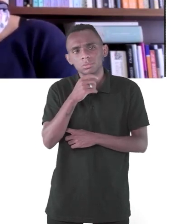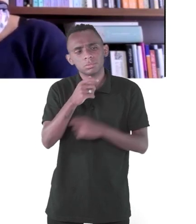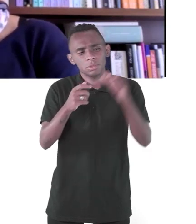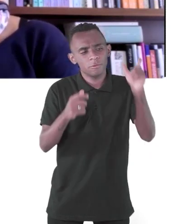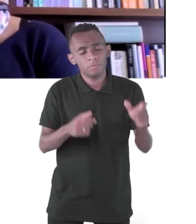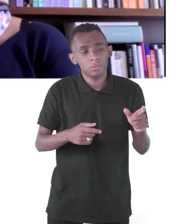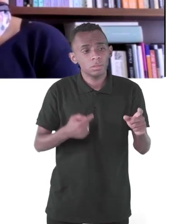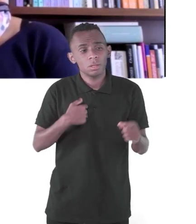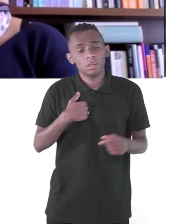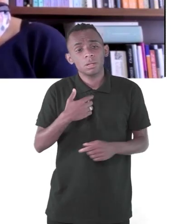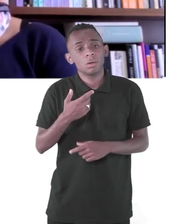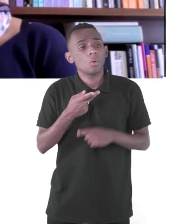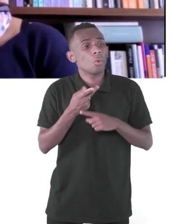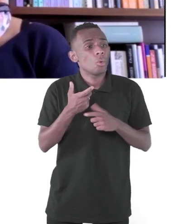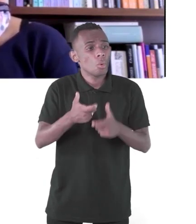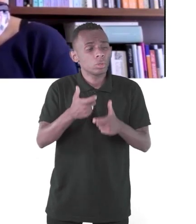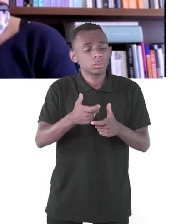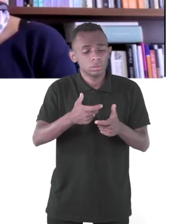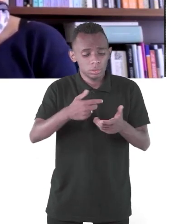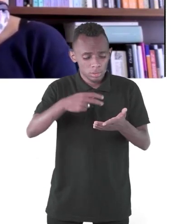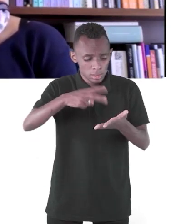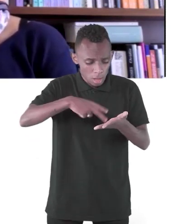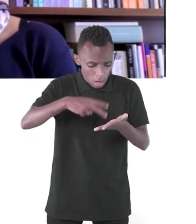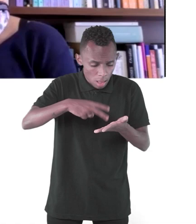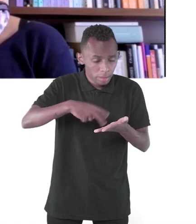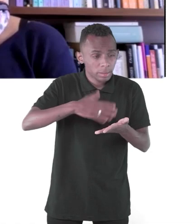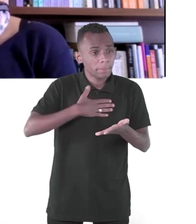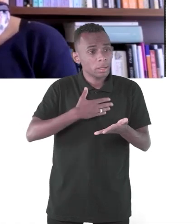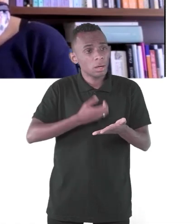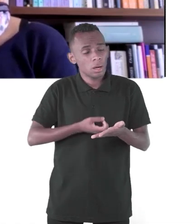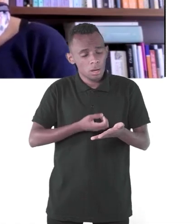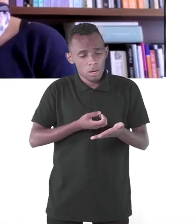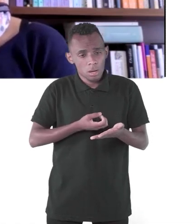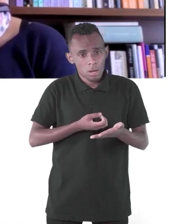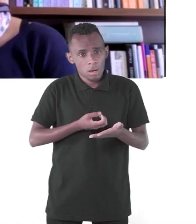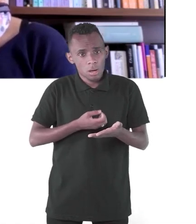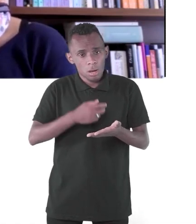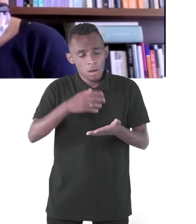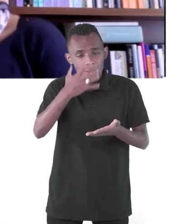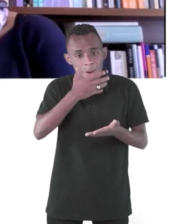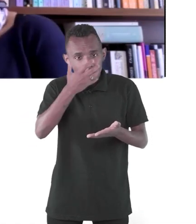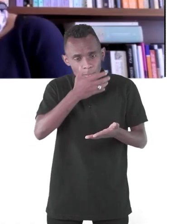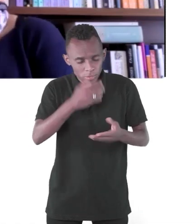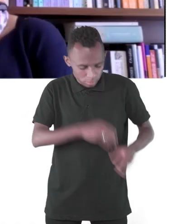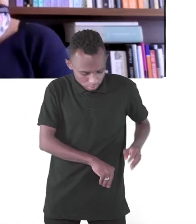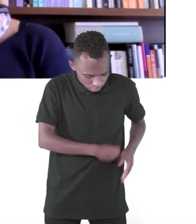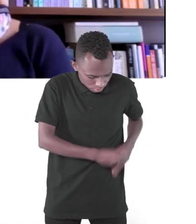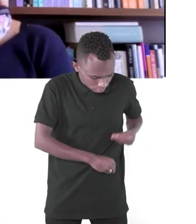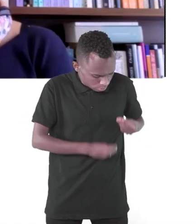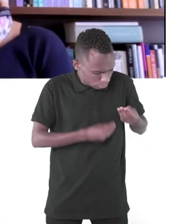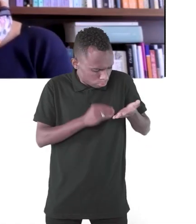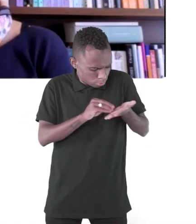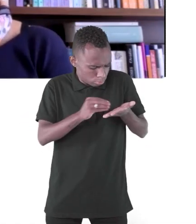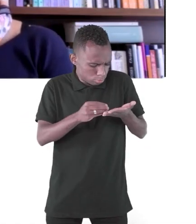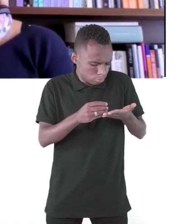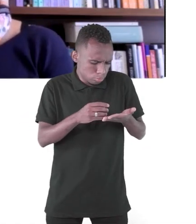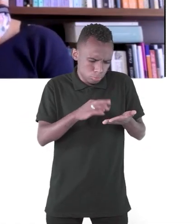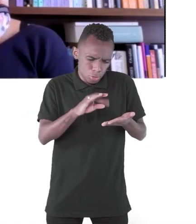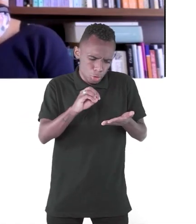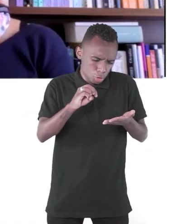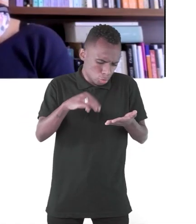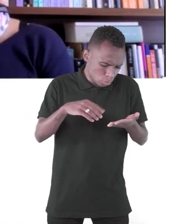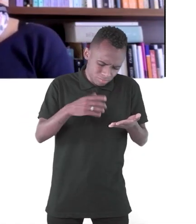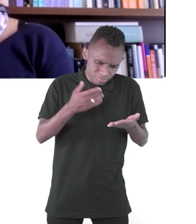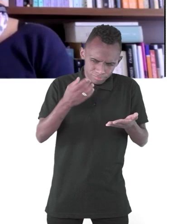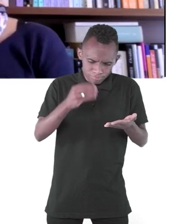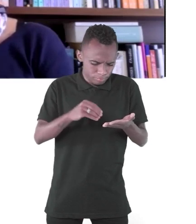cadê a minha letra da minha música? Ele me mexeu um bolso assim e falou assim, essa aqui é do Tom, não é a sua